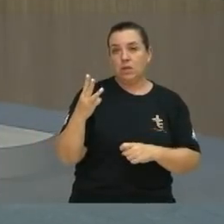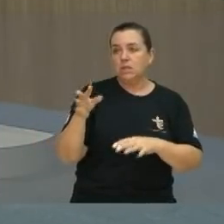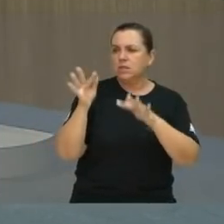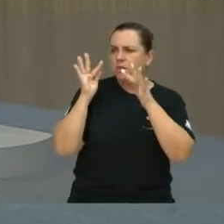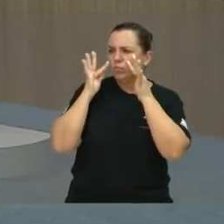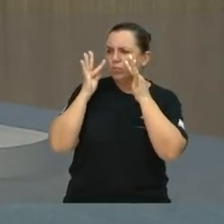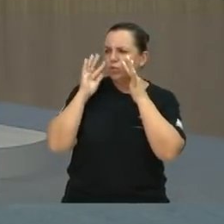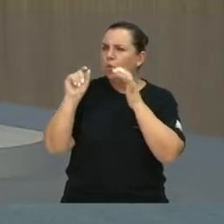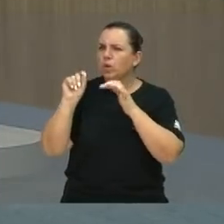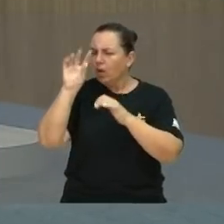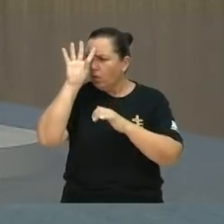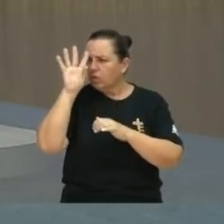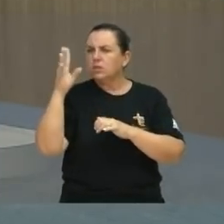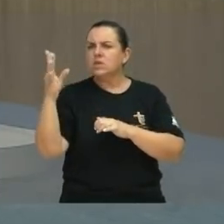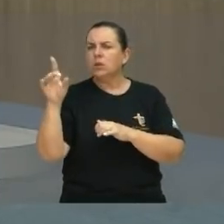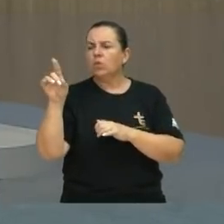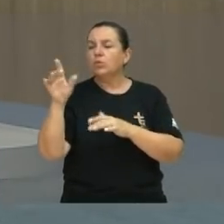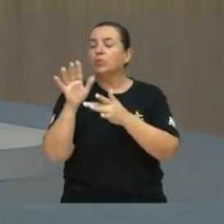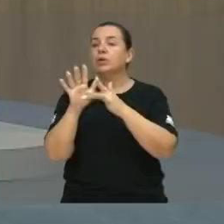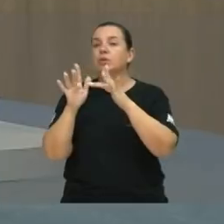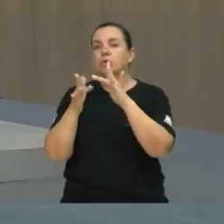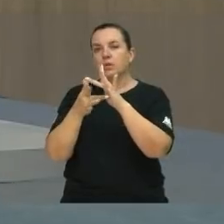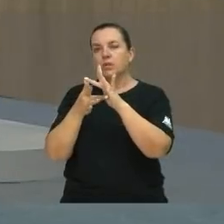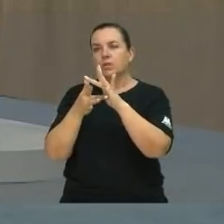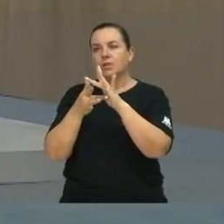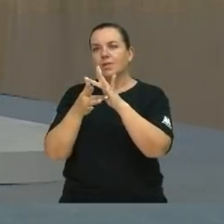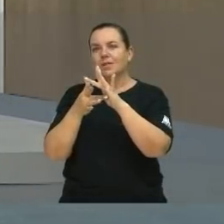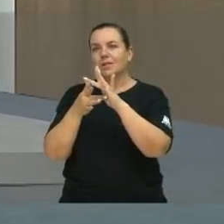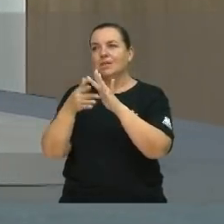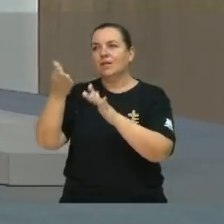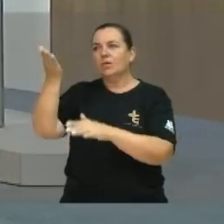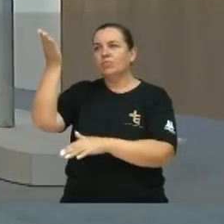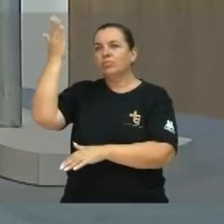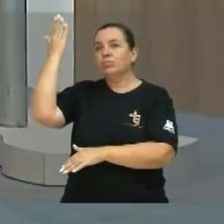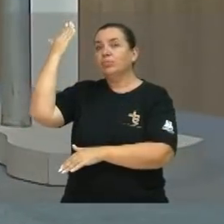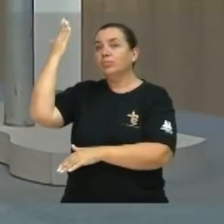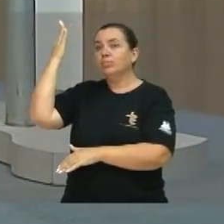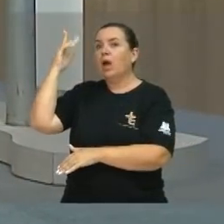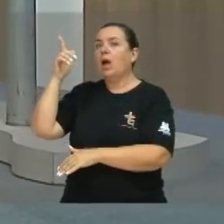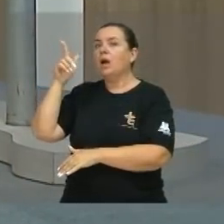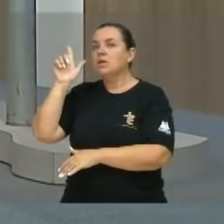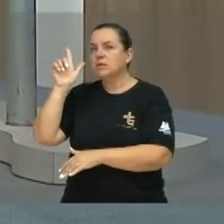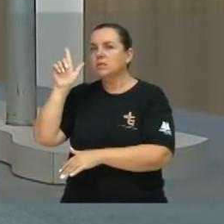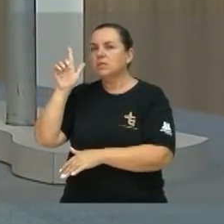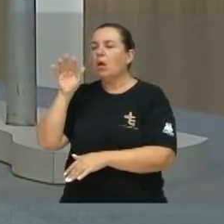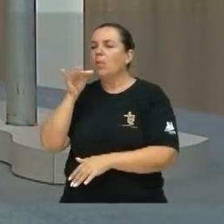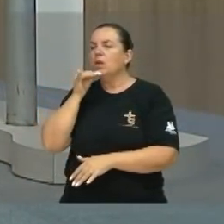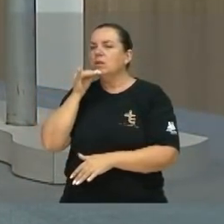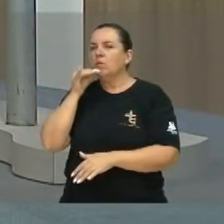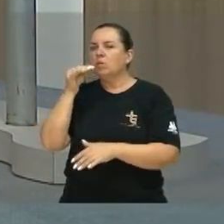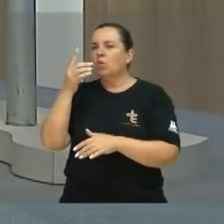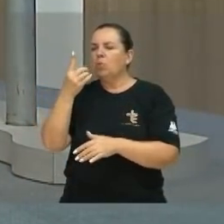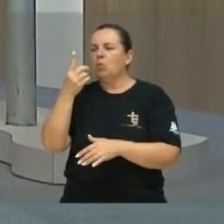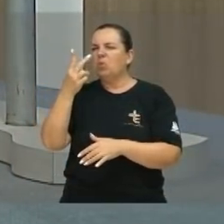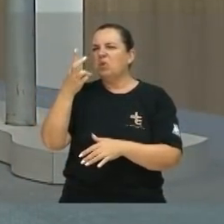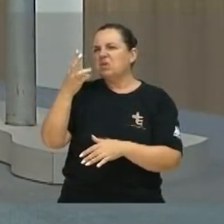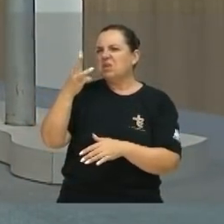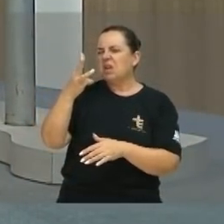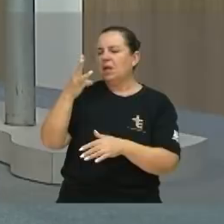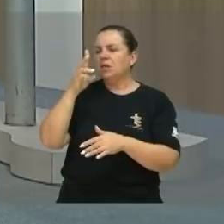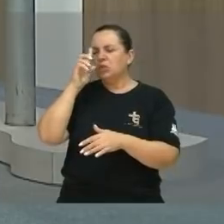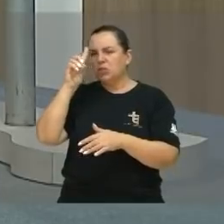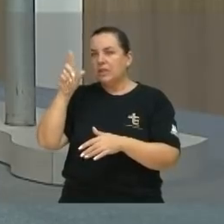atenção ao que aconteceu com jesus nos dias nas vésperas e